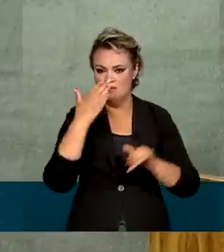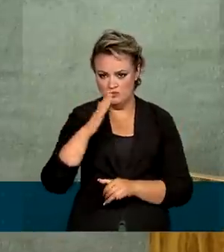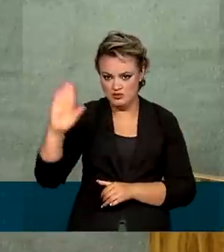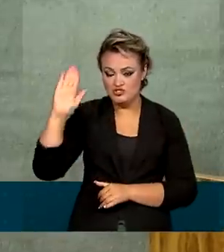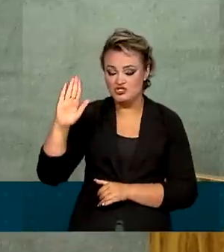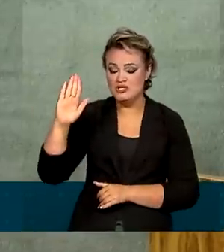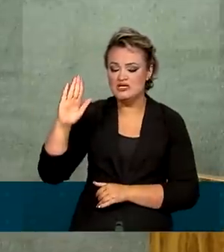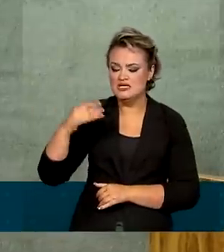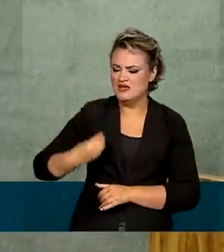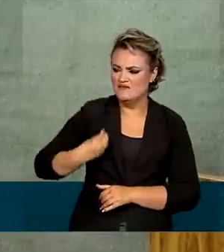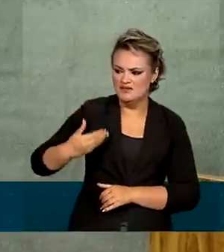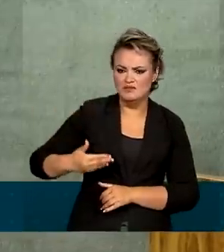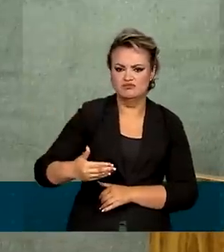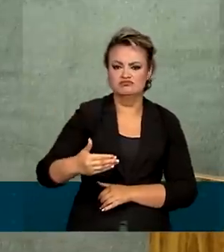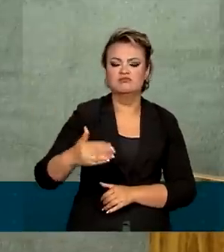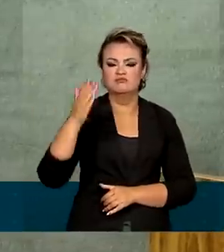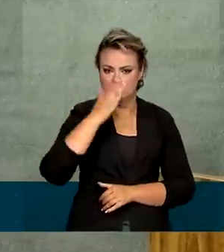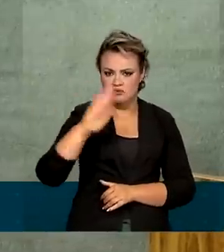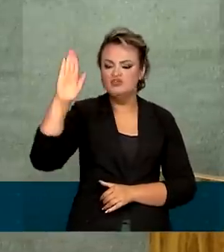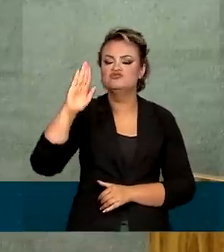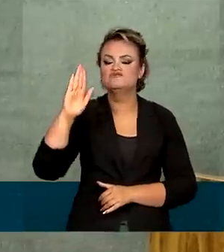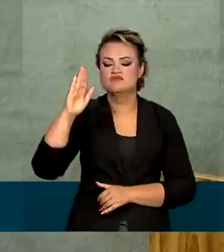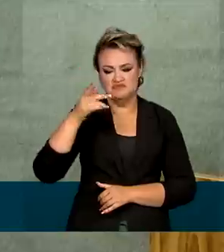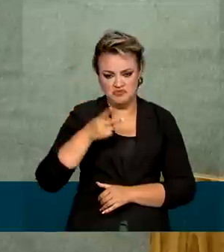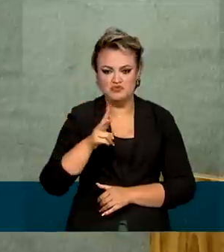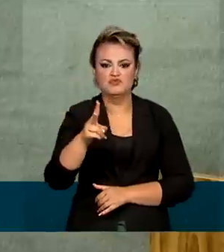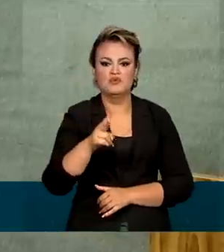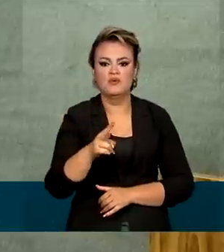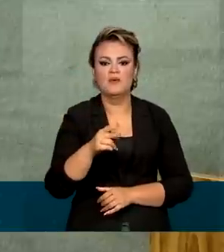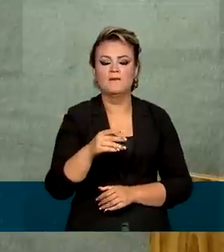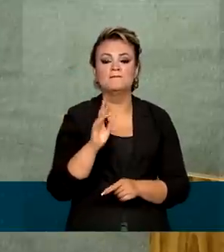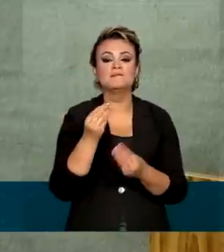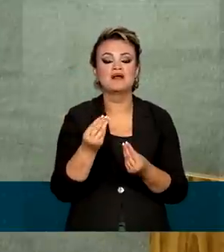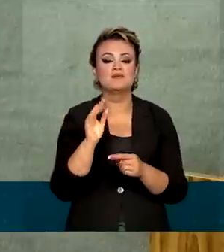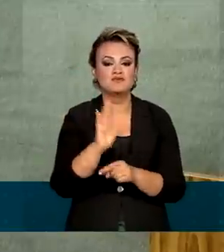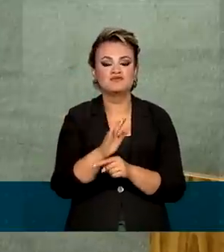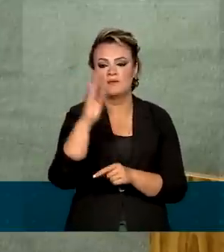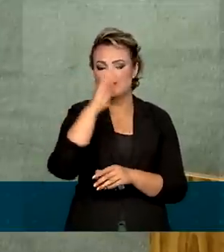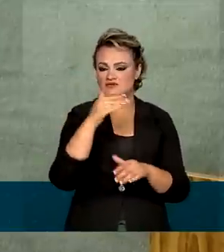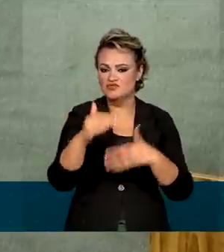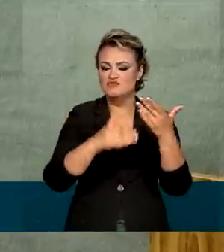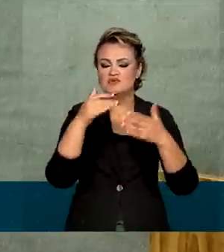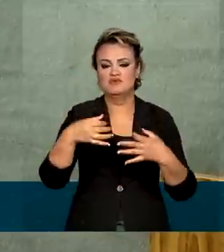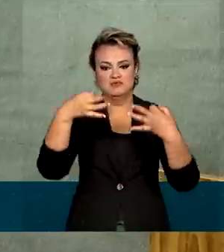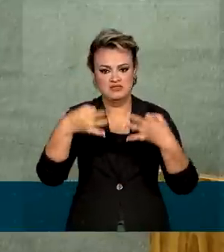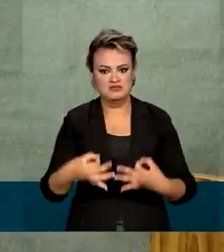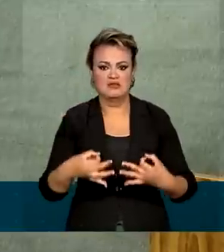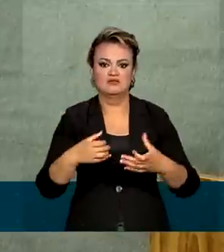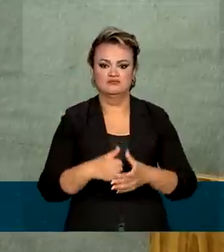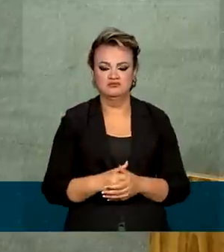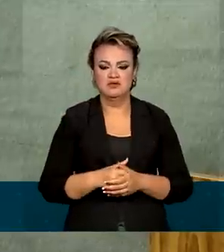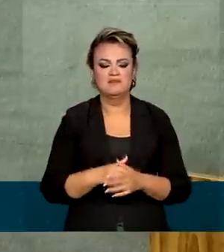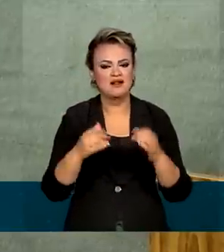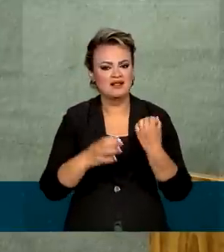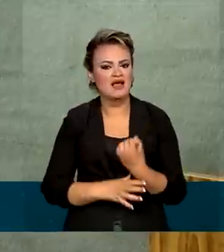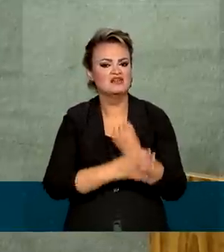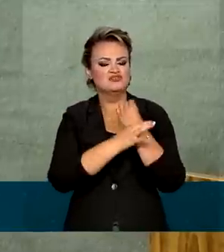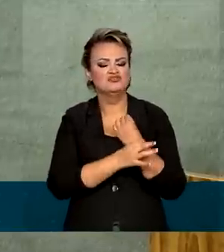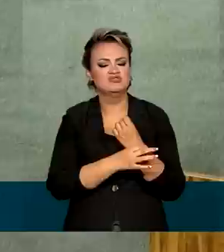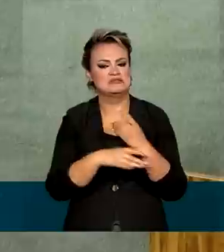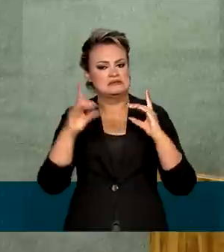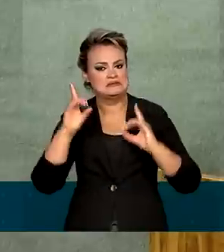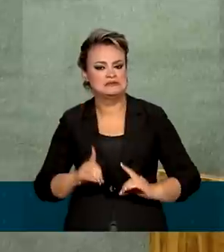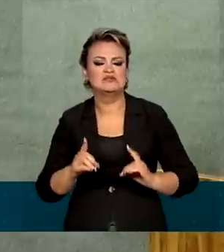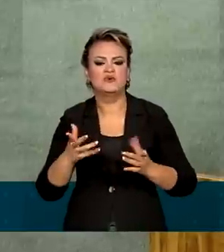ao longo de toda uma vida fazendo o Brasil um país mais desenvolvido e mais justo com a garantia de